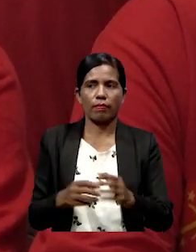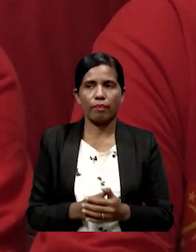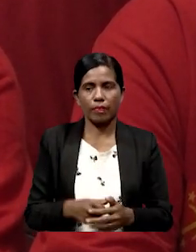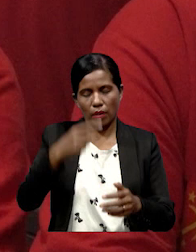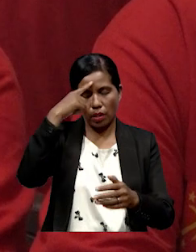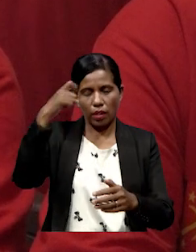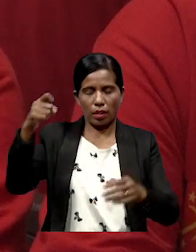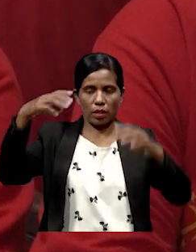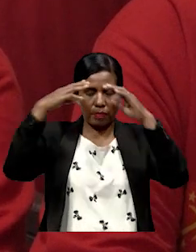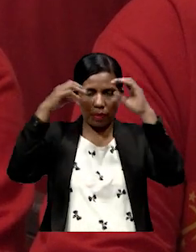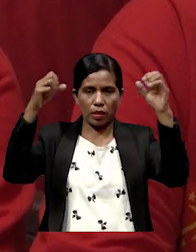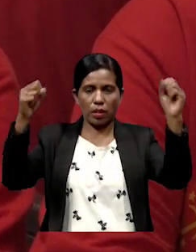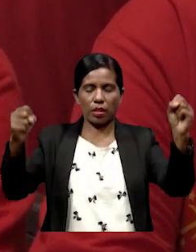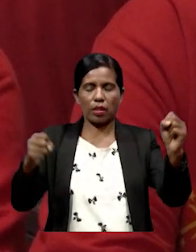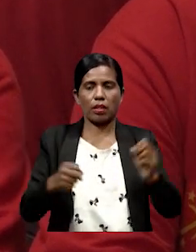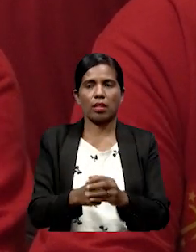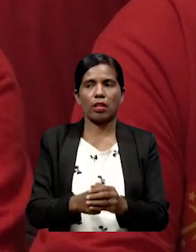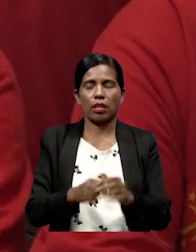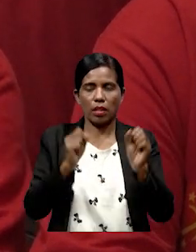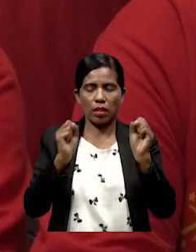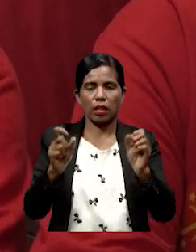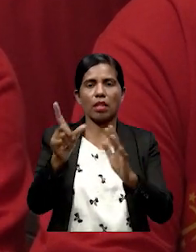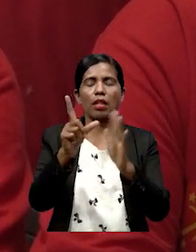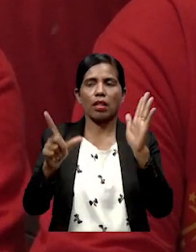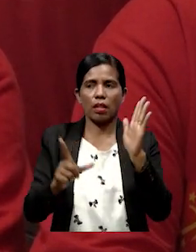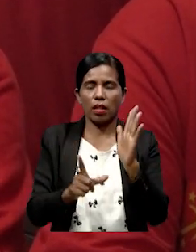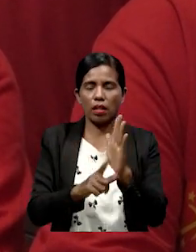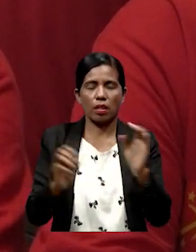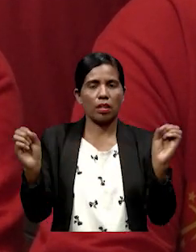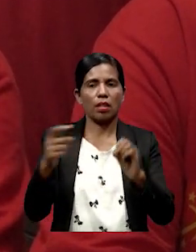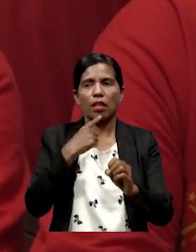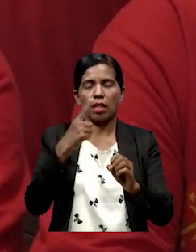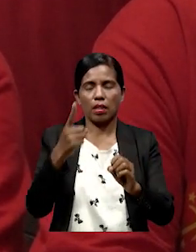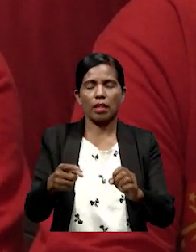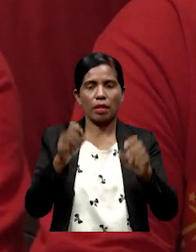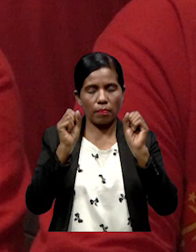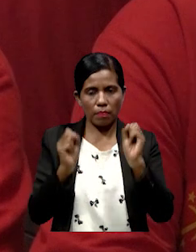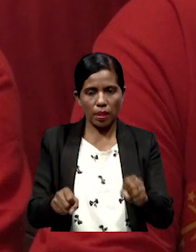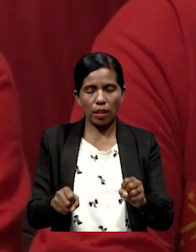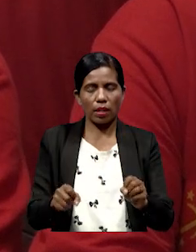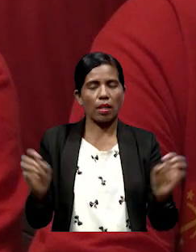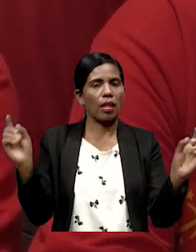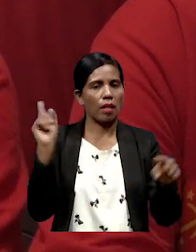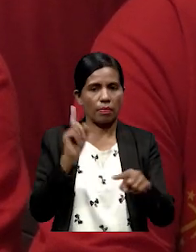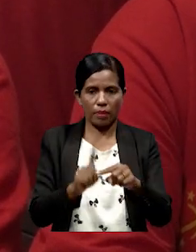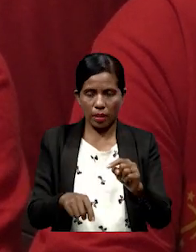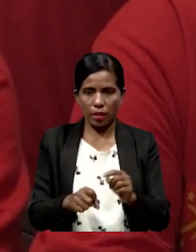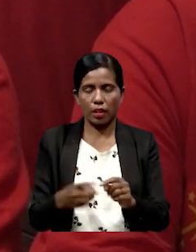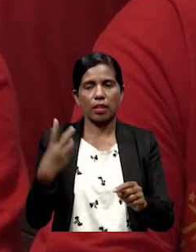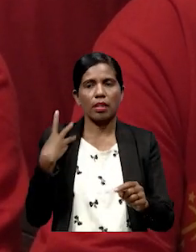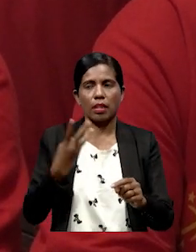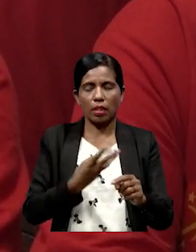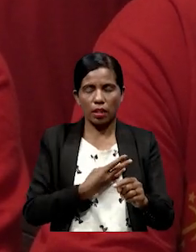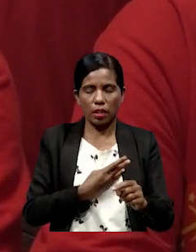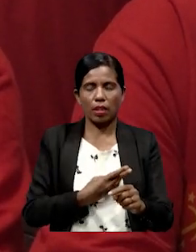Tamba Presidente Cessante, apesar de lei, la dejan bele calabele. Iha itane